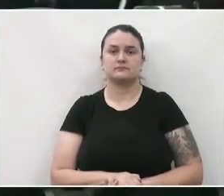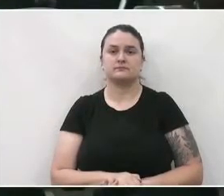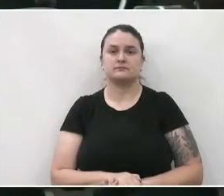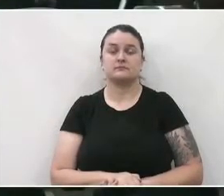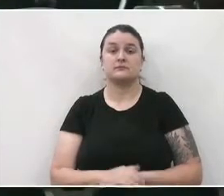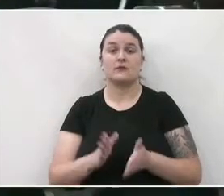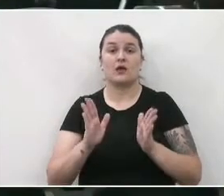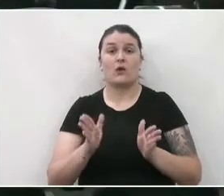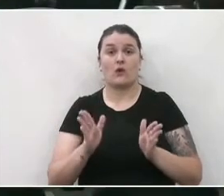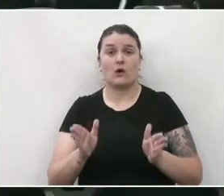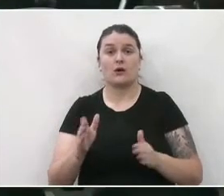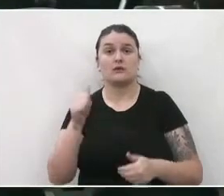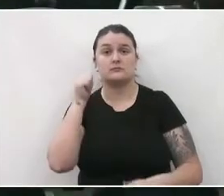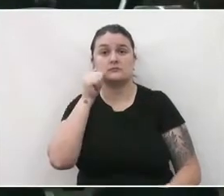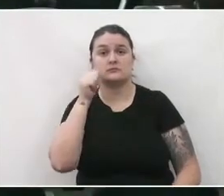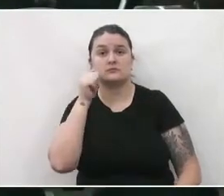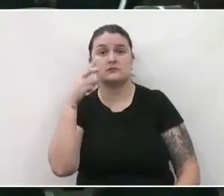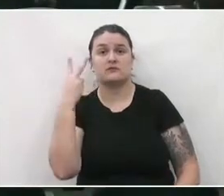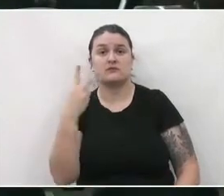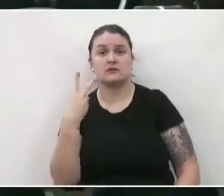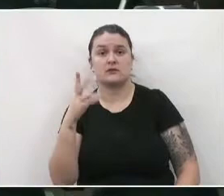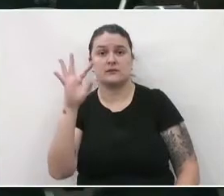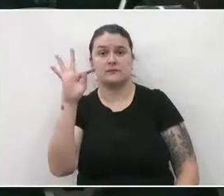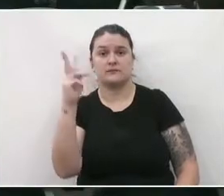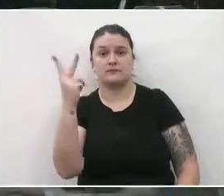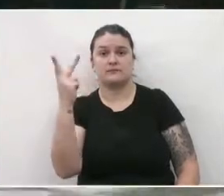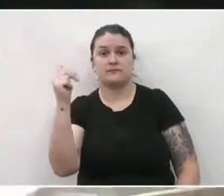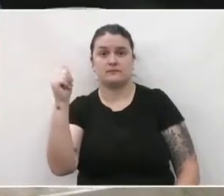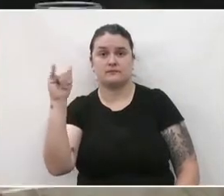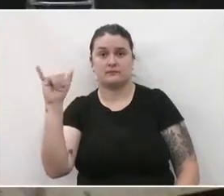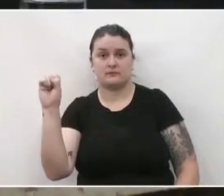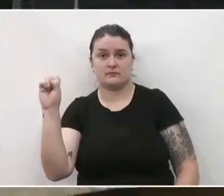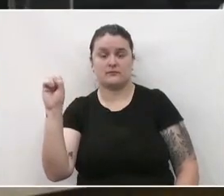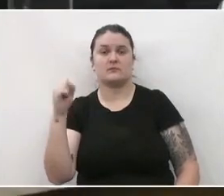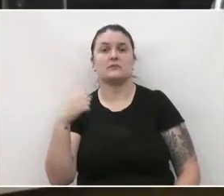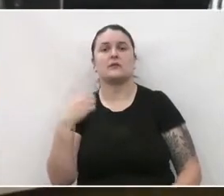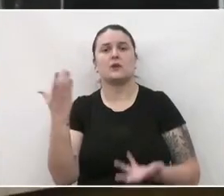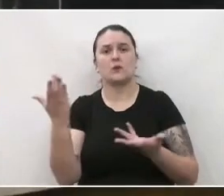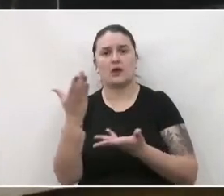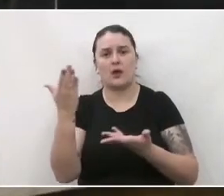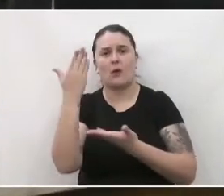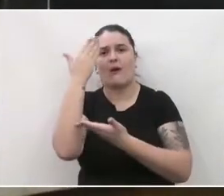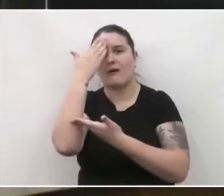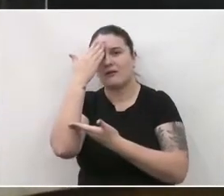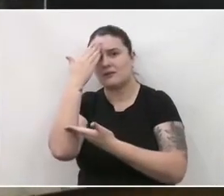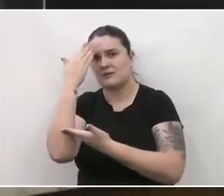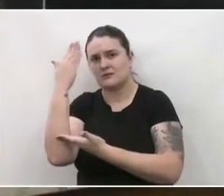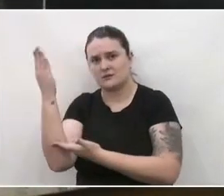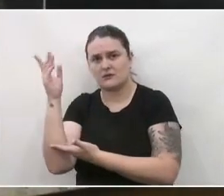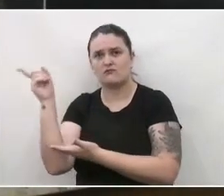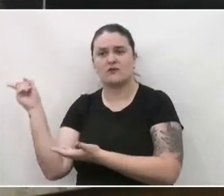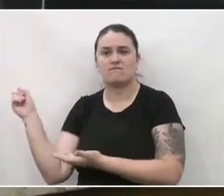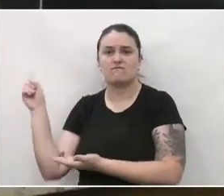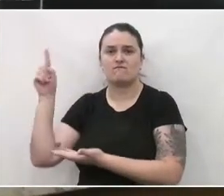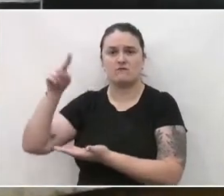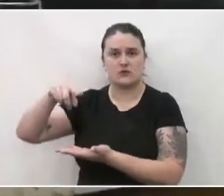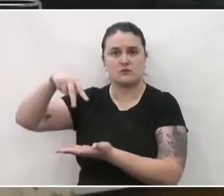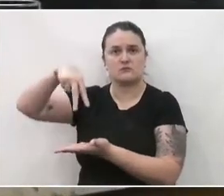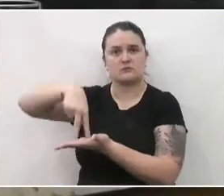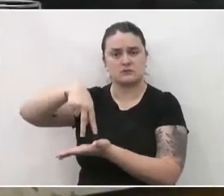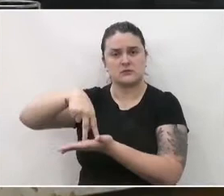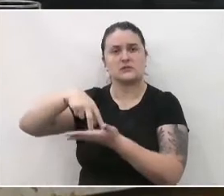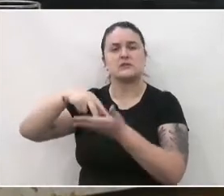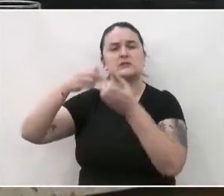Com a palavra, a vereadora Thaís Biberbach. Doutor Ricardo, eu quero agradecer, né, sua vinda aqui na Câmara, né,